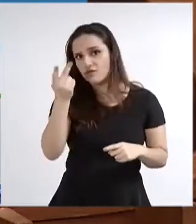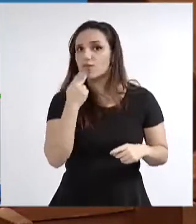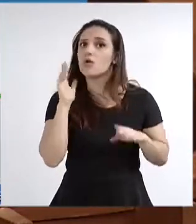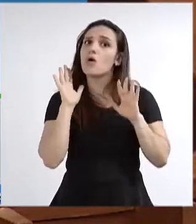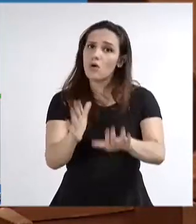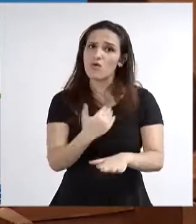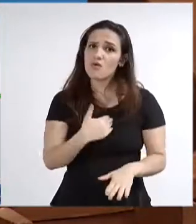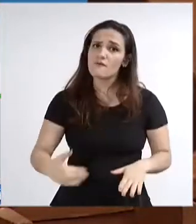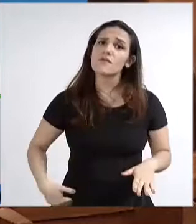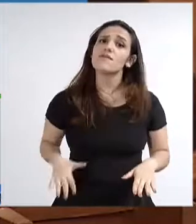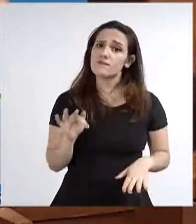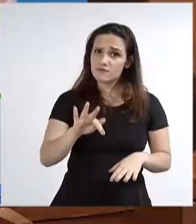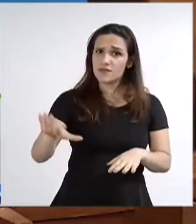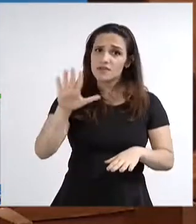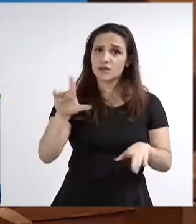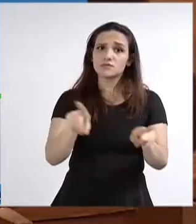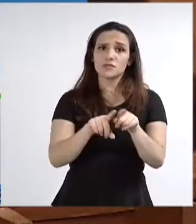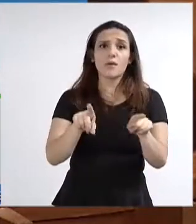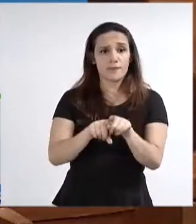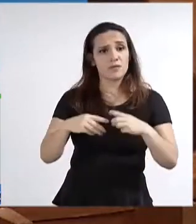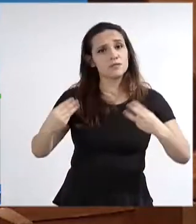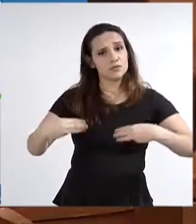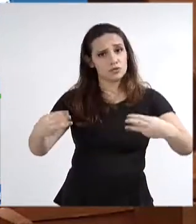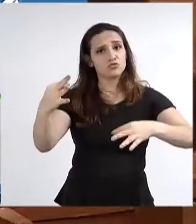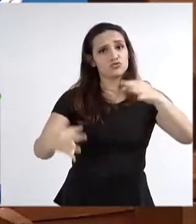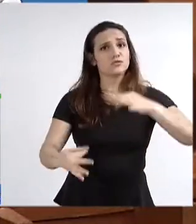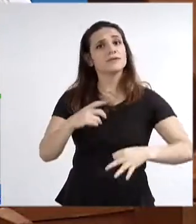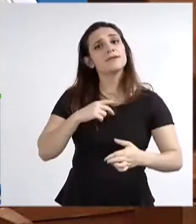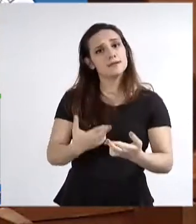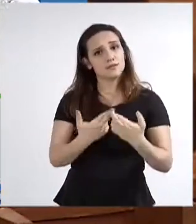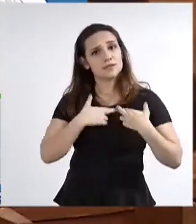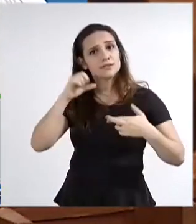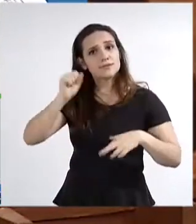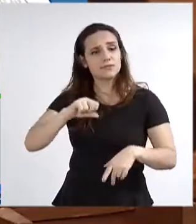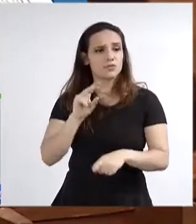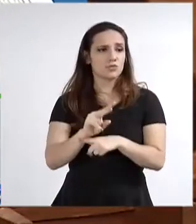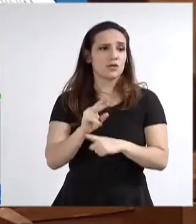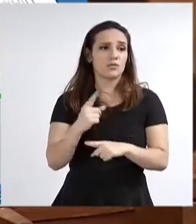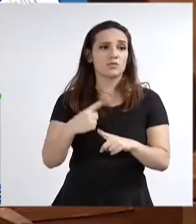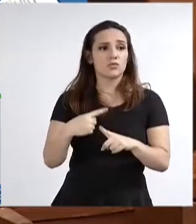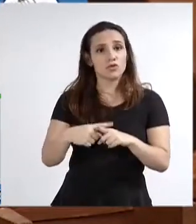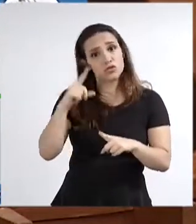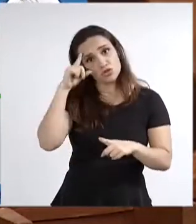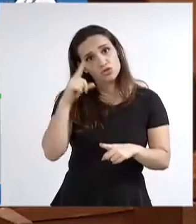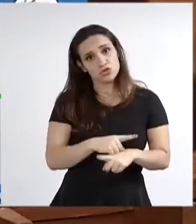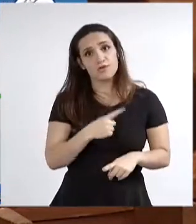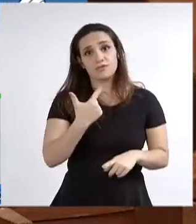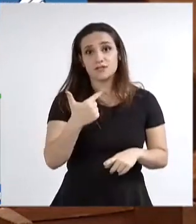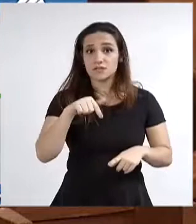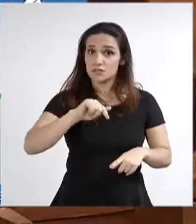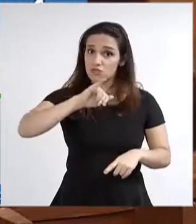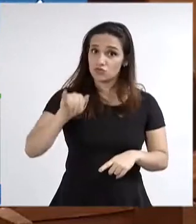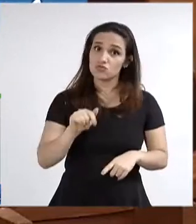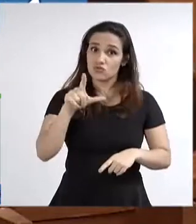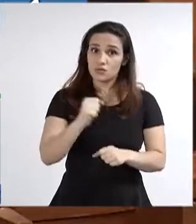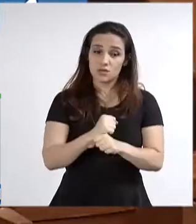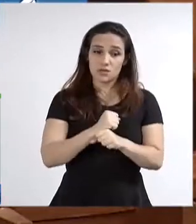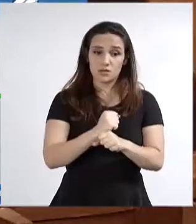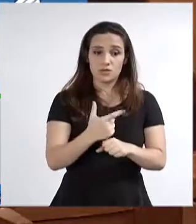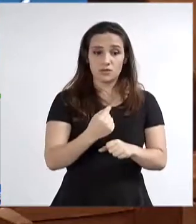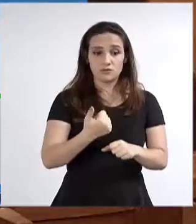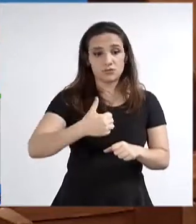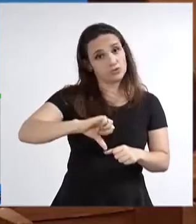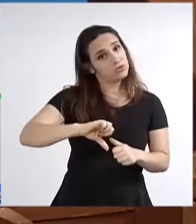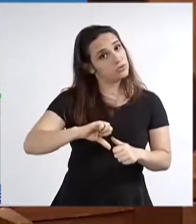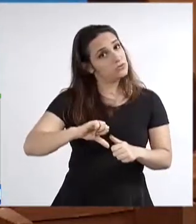governo federal e o Ministério da Justiça, dizendo que, a partir de 27 de julho de